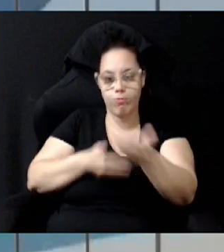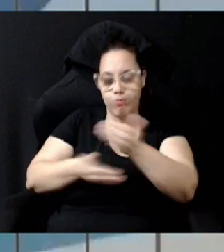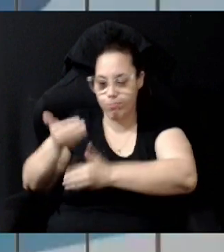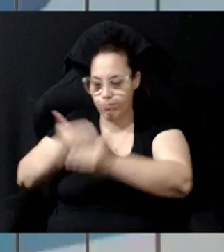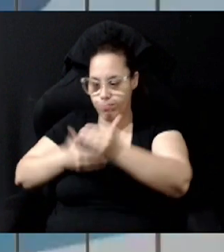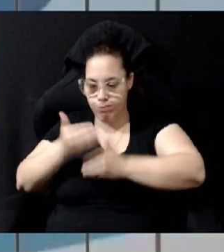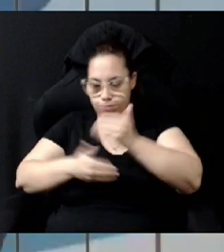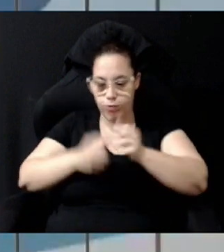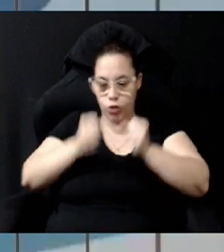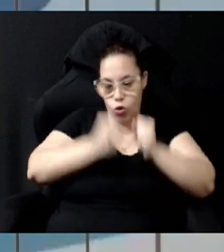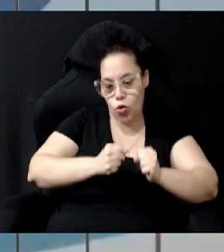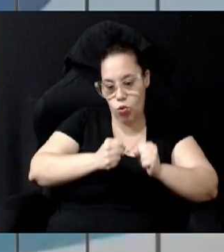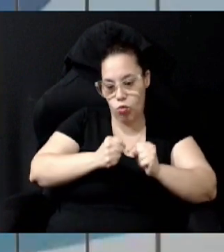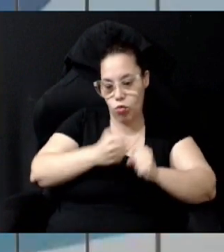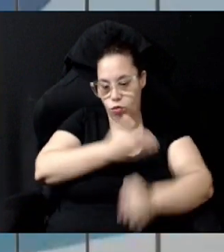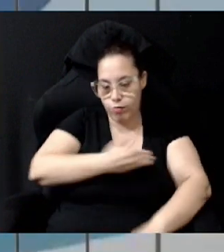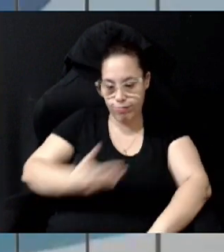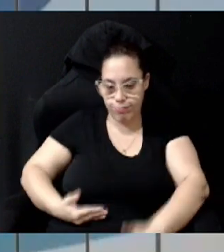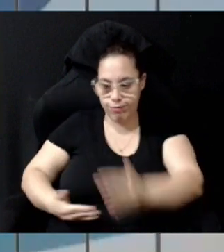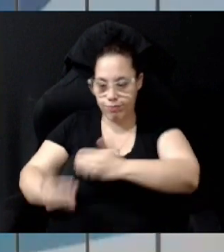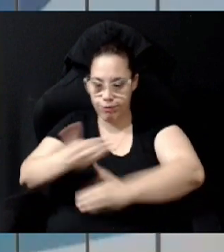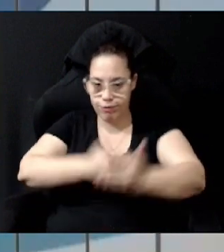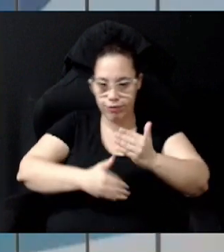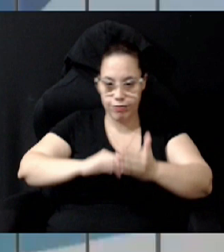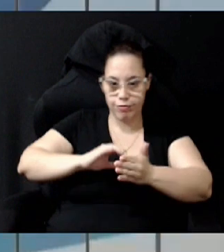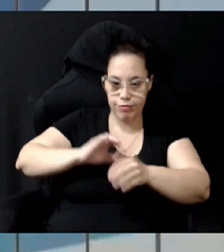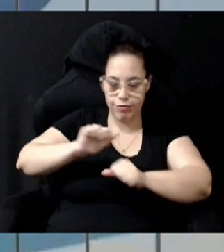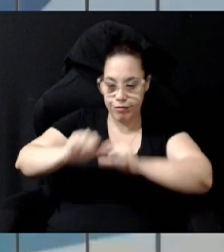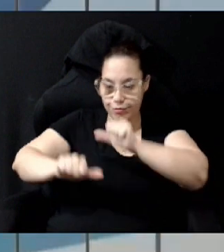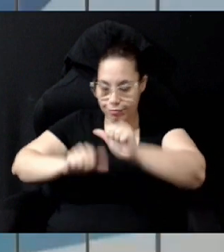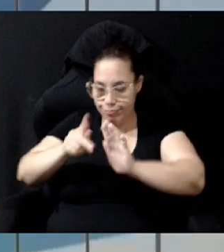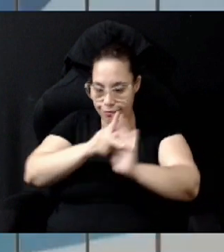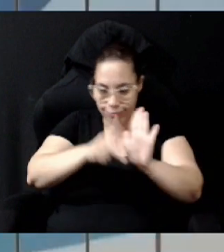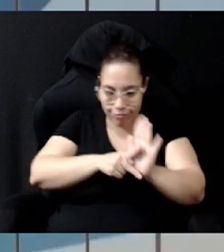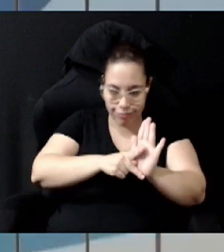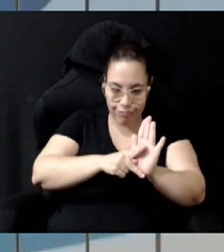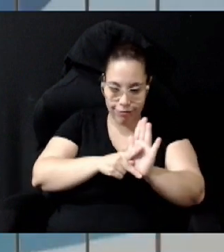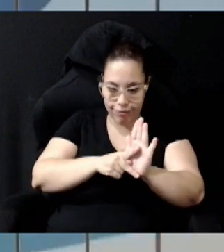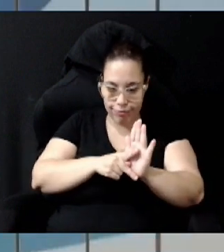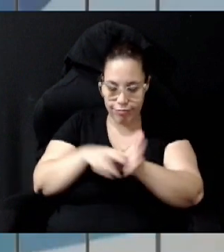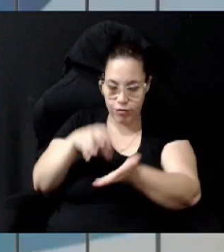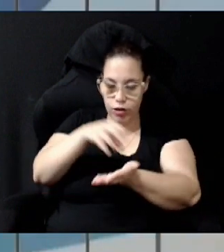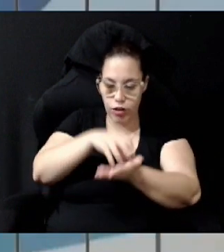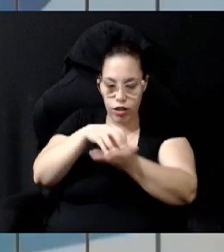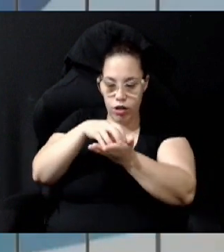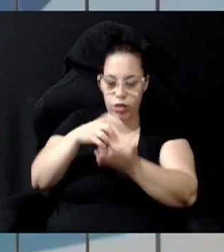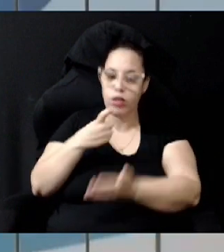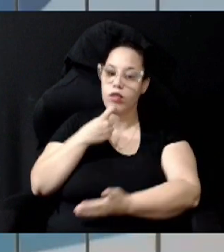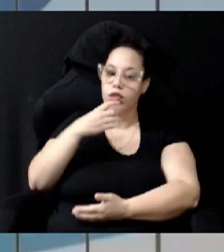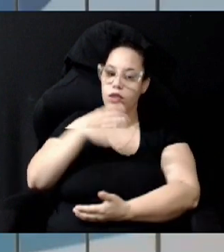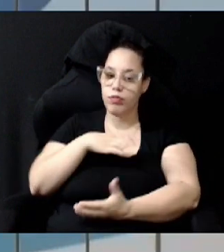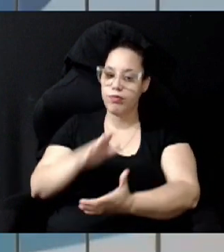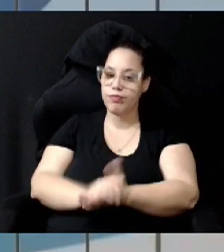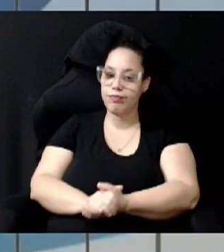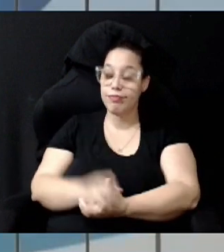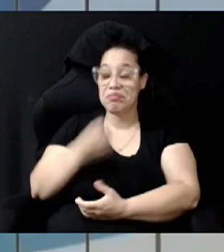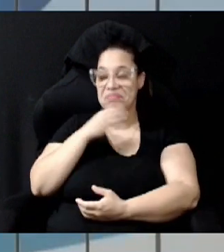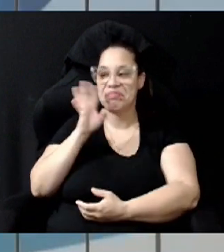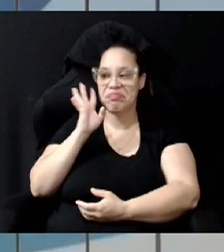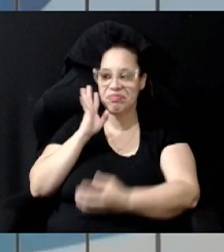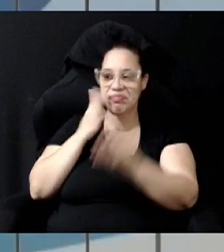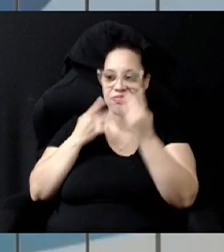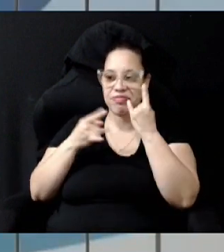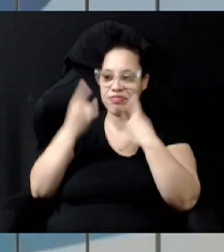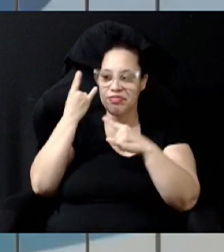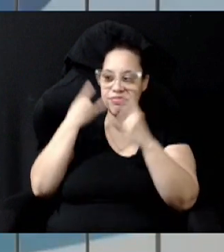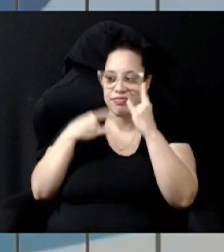público no processo de revitalização, no projeto e processo de revitalização do centro da cidade. É bem interessante, está andando, né? Projeto